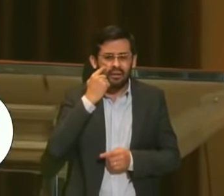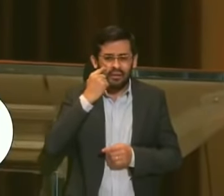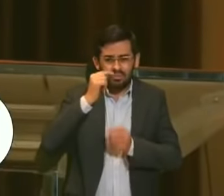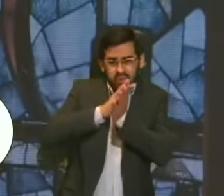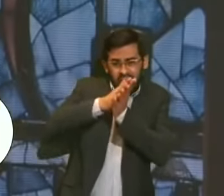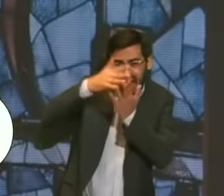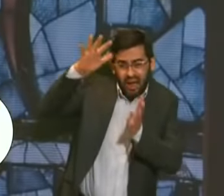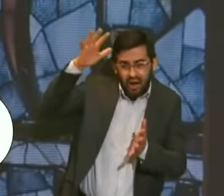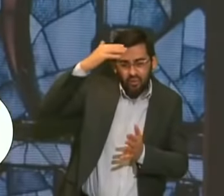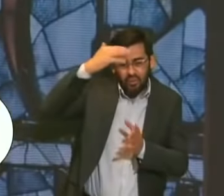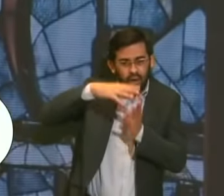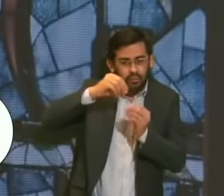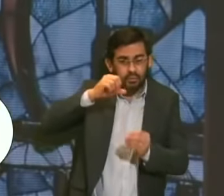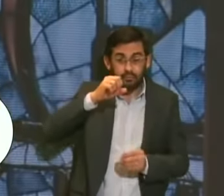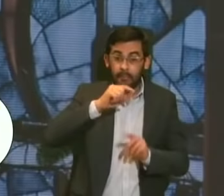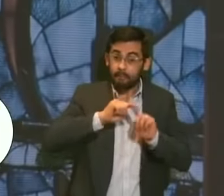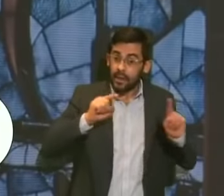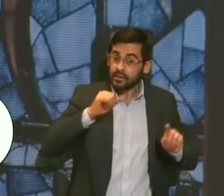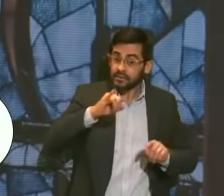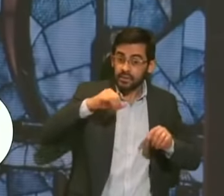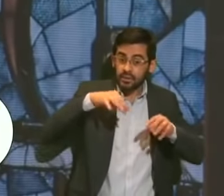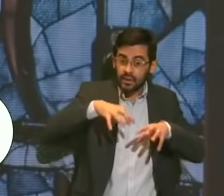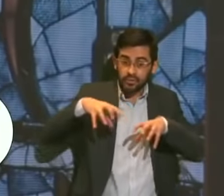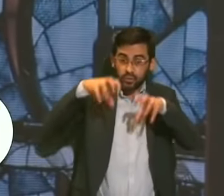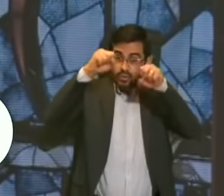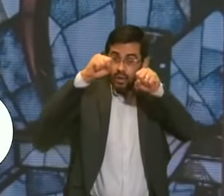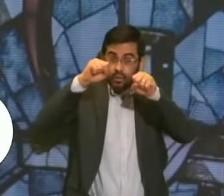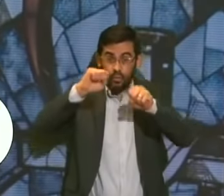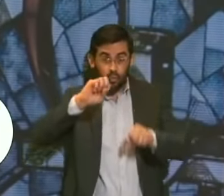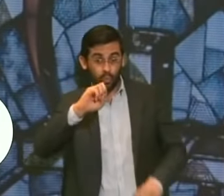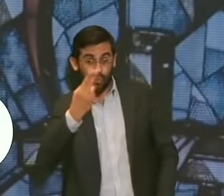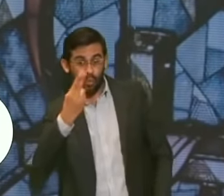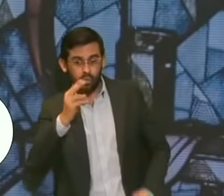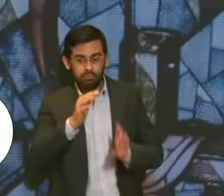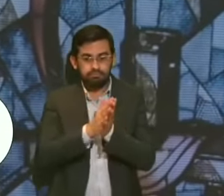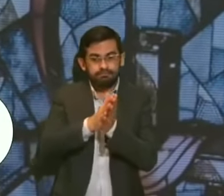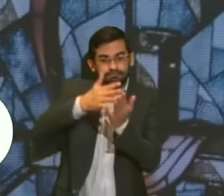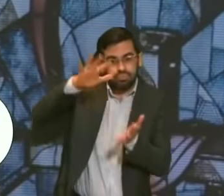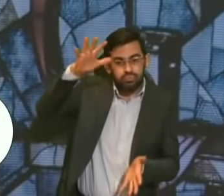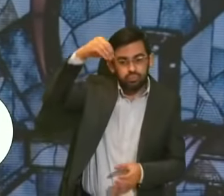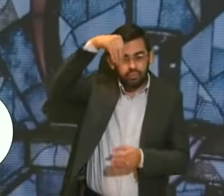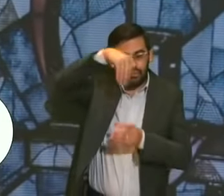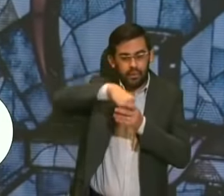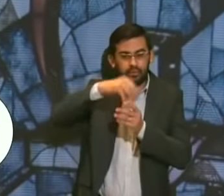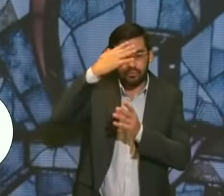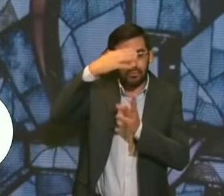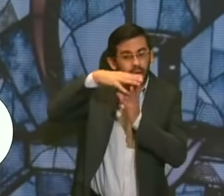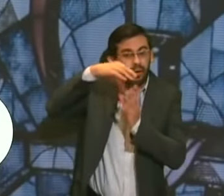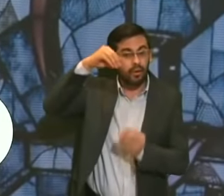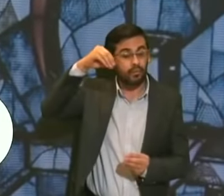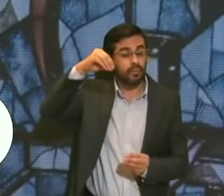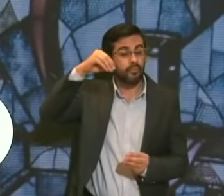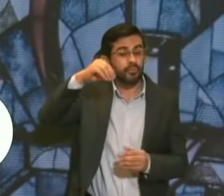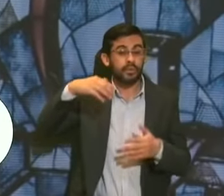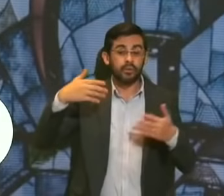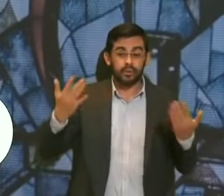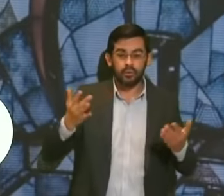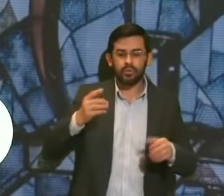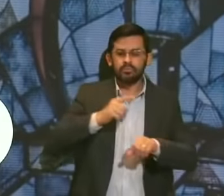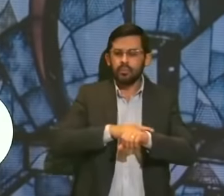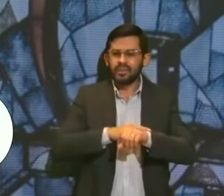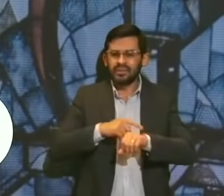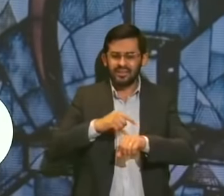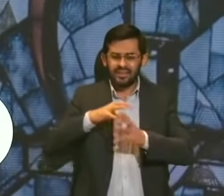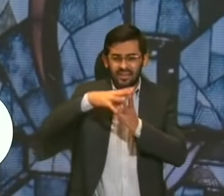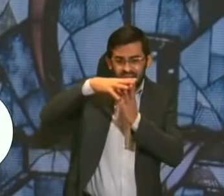alma. Ele vai dizer se tem escuridão ou se está se tem luz dentro da nossa alma. Então, quando a nossa alma